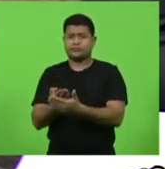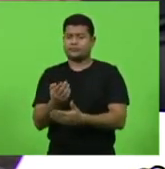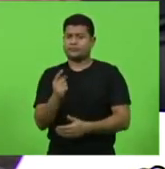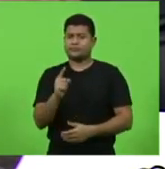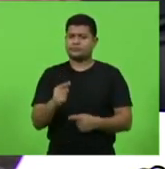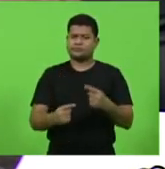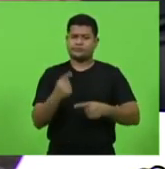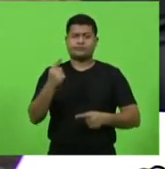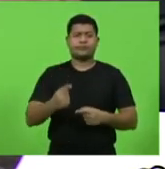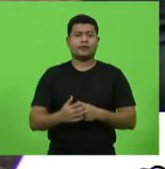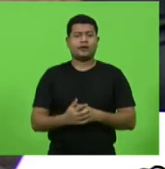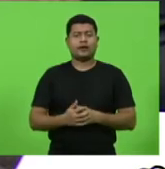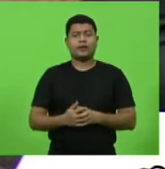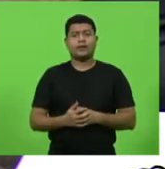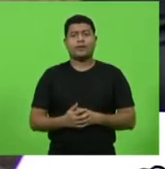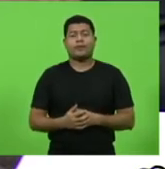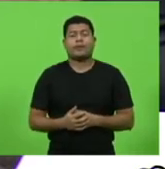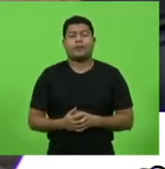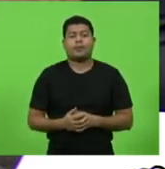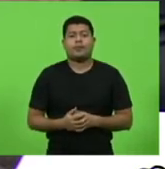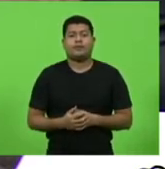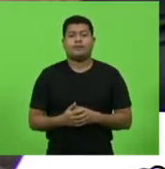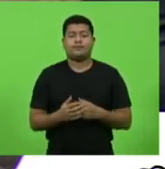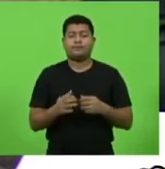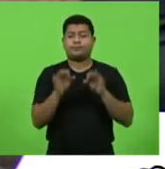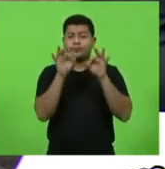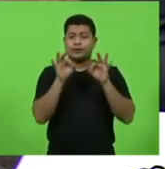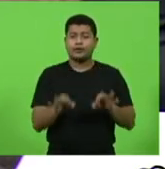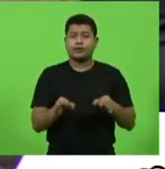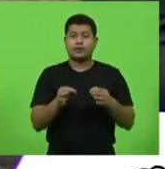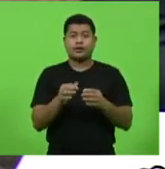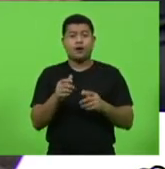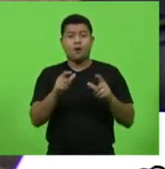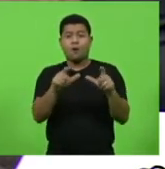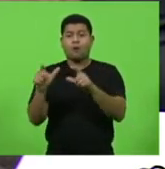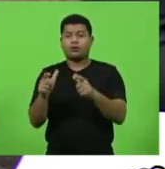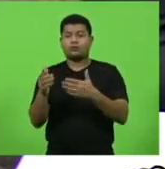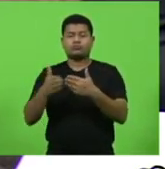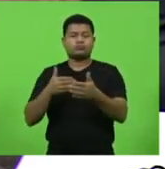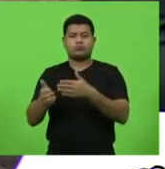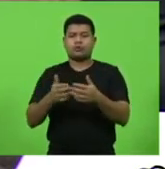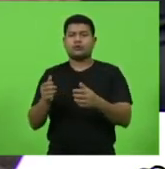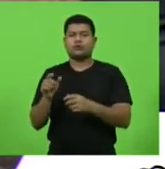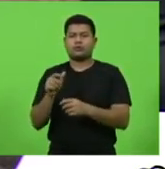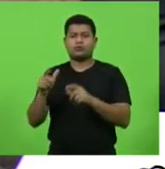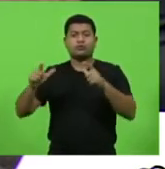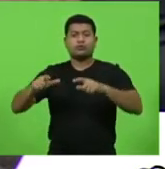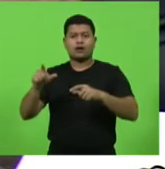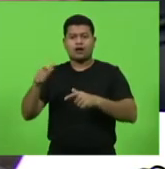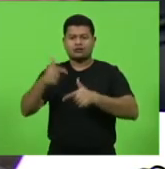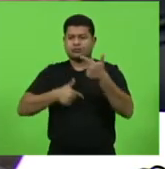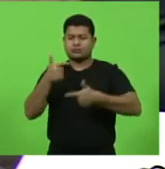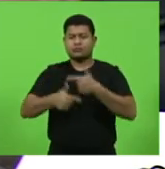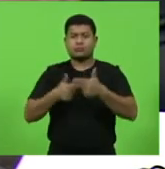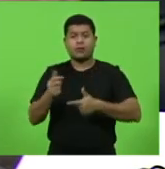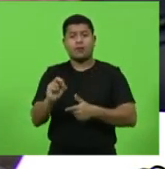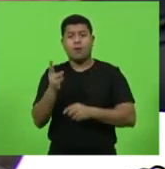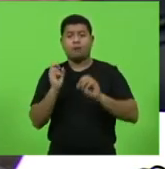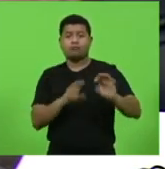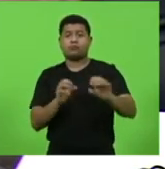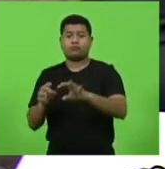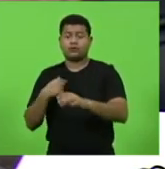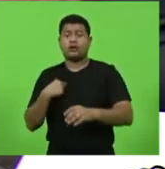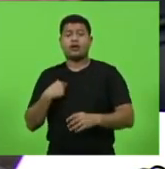tenho certeza que onde ela estiver trabalhando, lecionando, enfim, onde ela for, ela estará também buscando a justiça